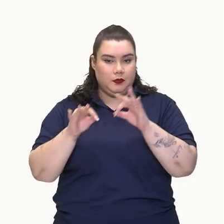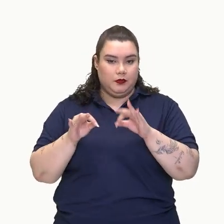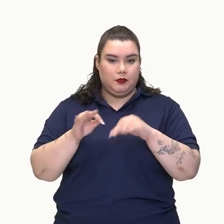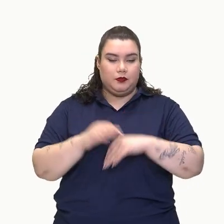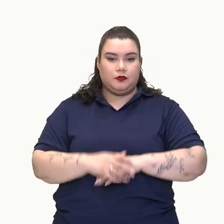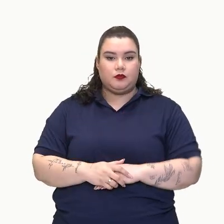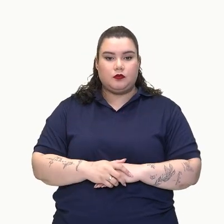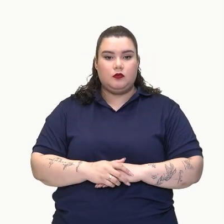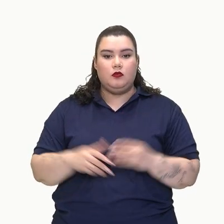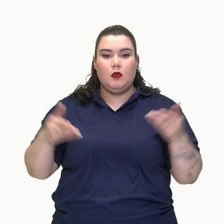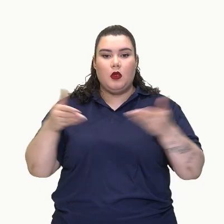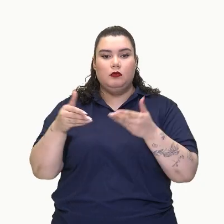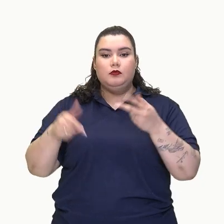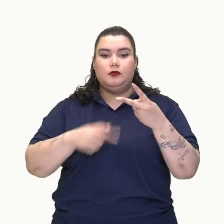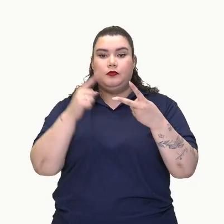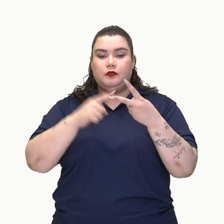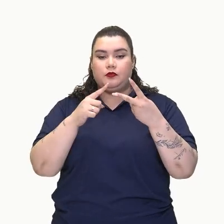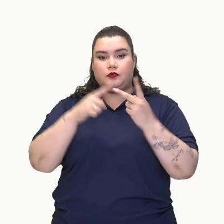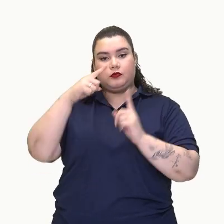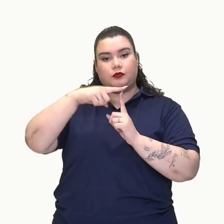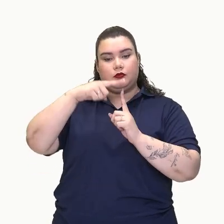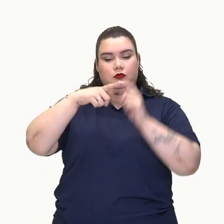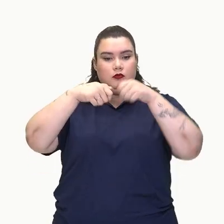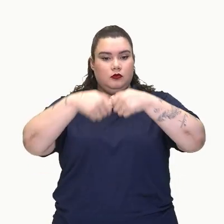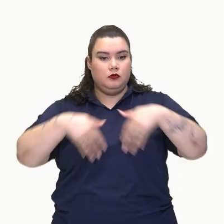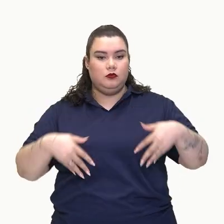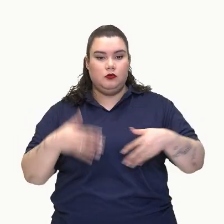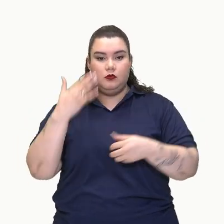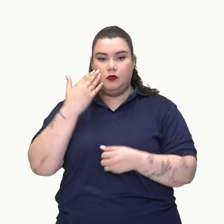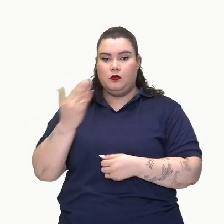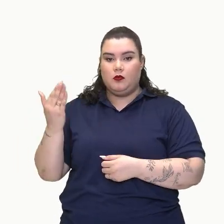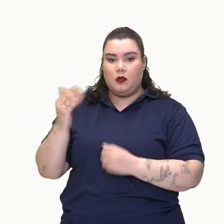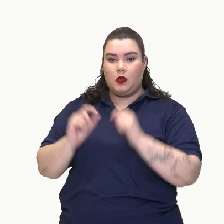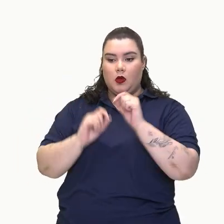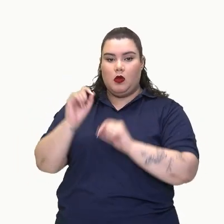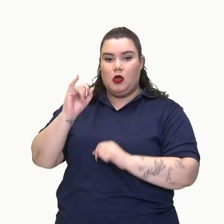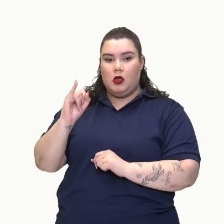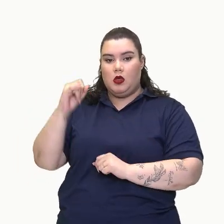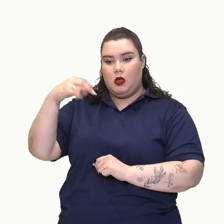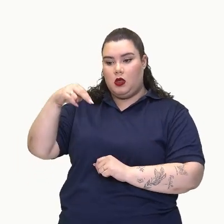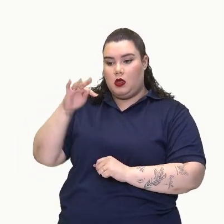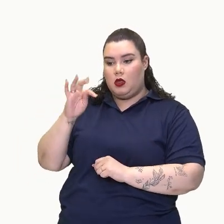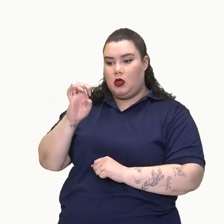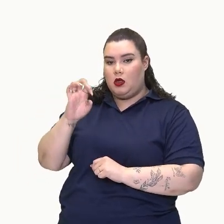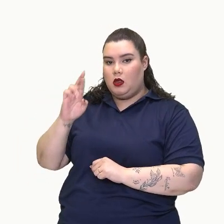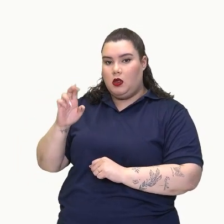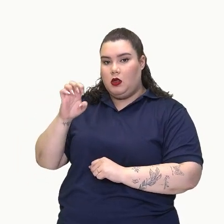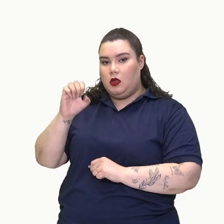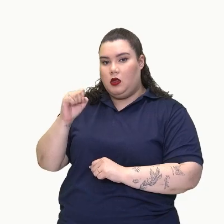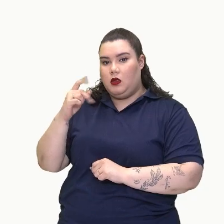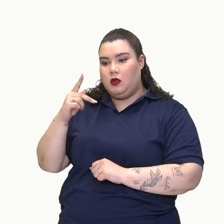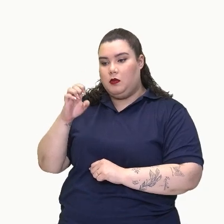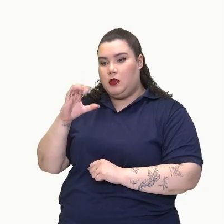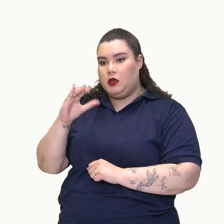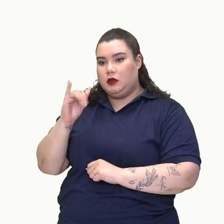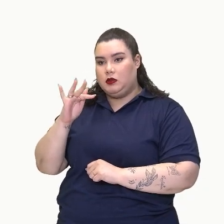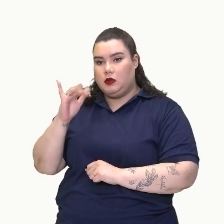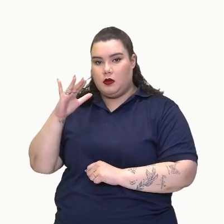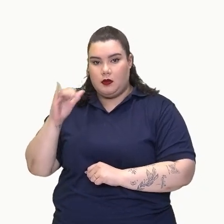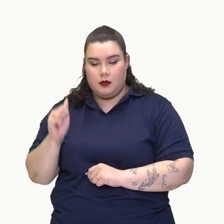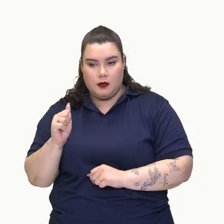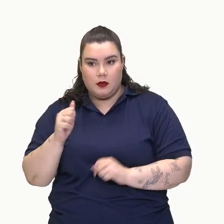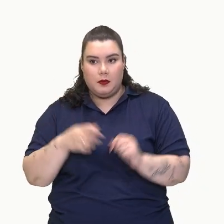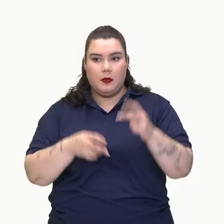vamos observar o outro tipo de relação, que são as interespecíficas, onde a gente observa exemplos de espécies que